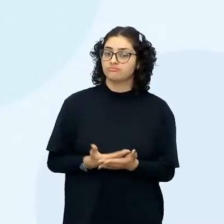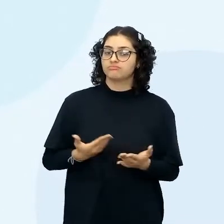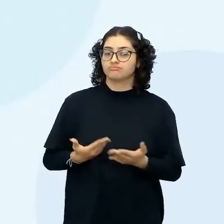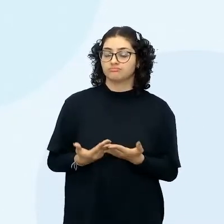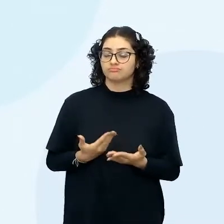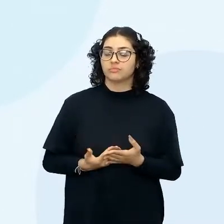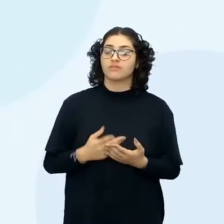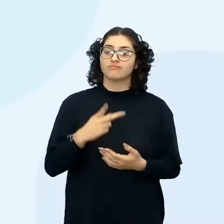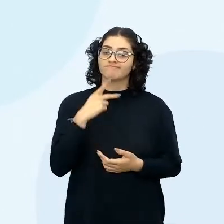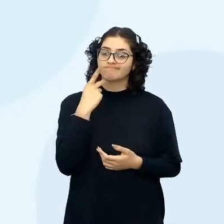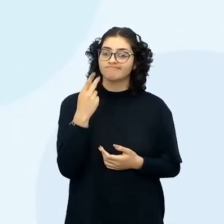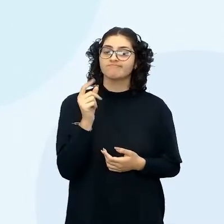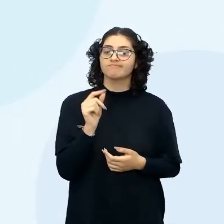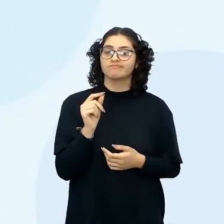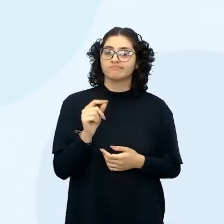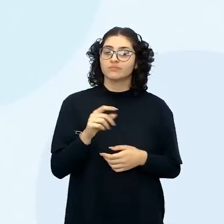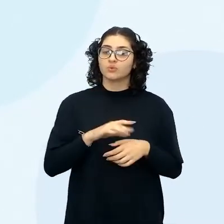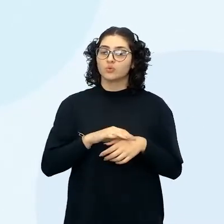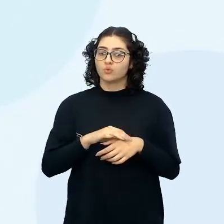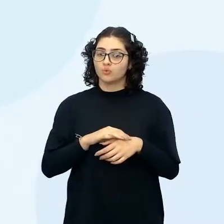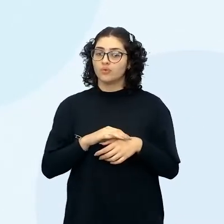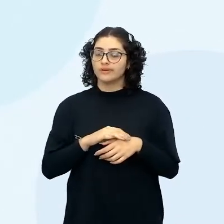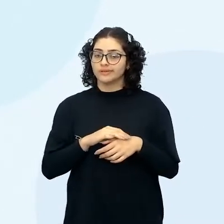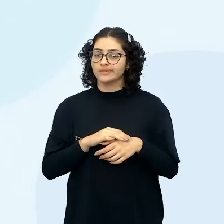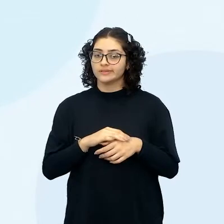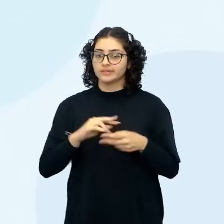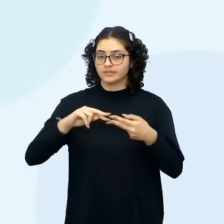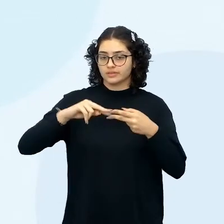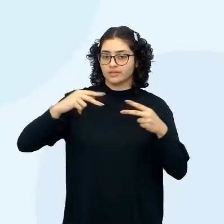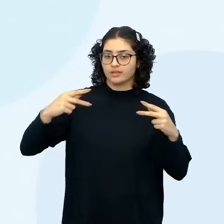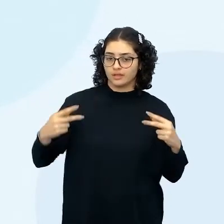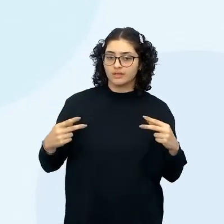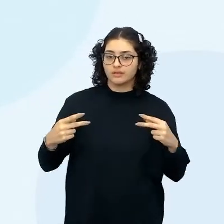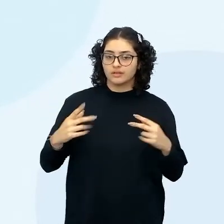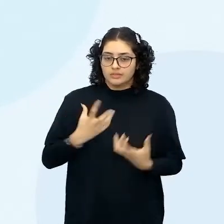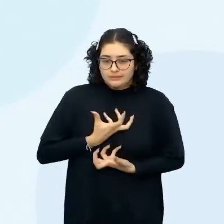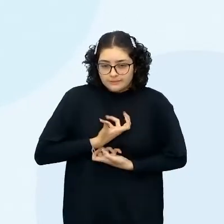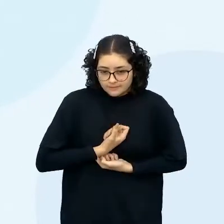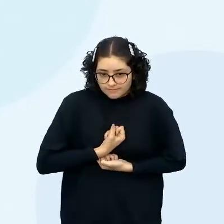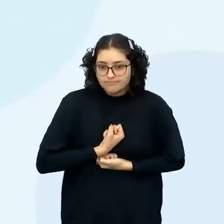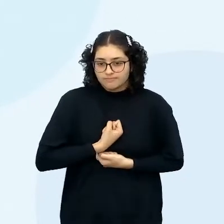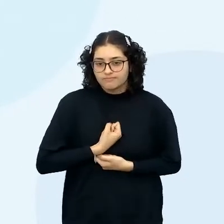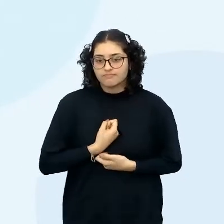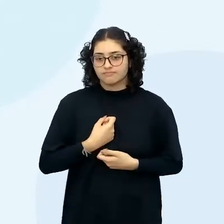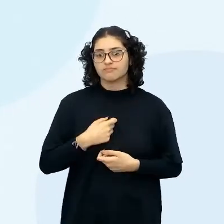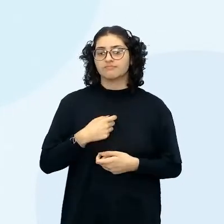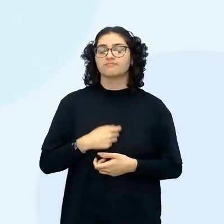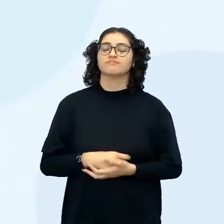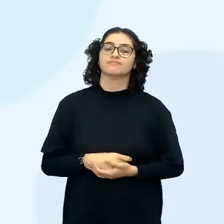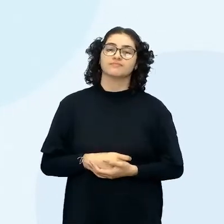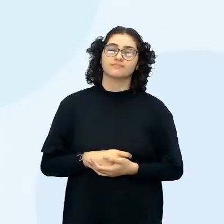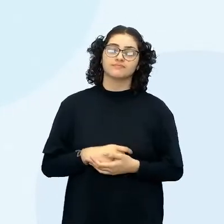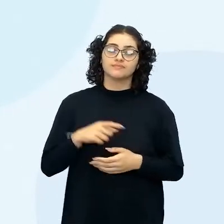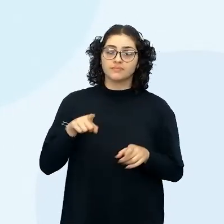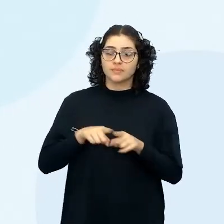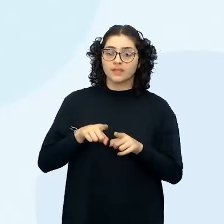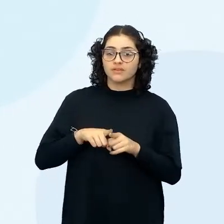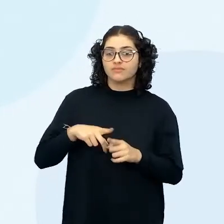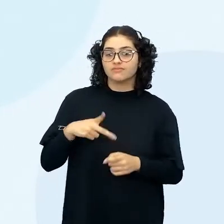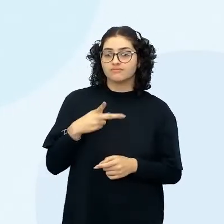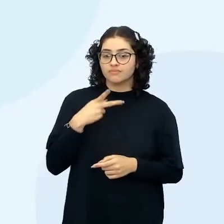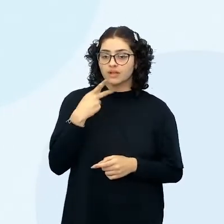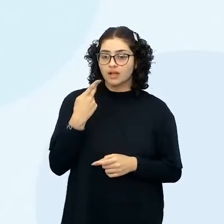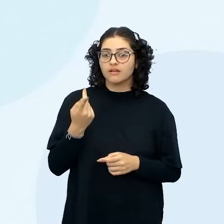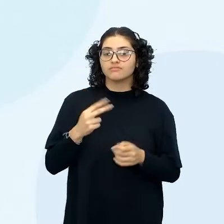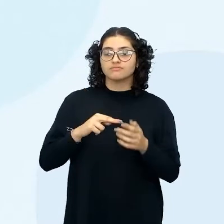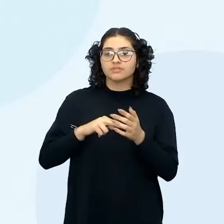vai falar sobre a doença genética, que é a distrofia muscular de Duchenne, e também vamos ressaltar a definição e